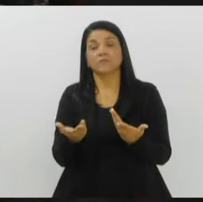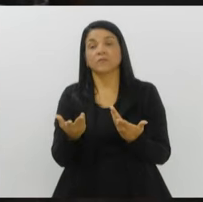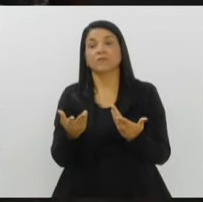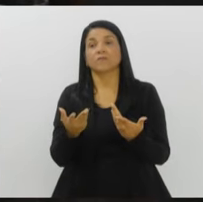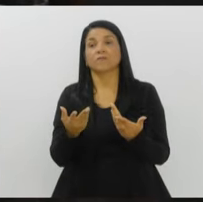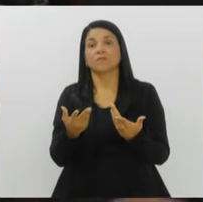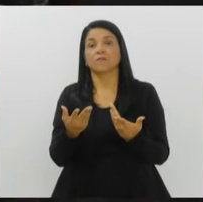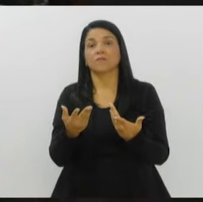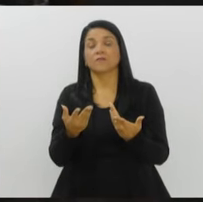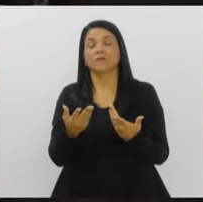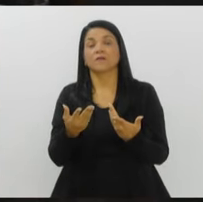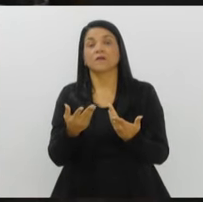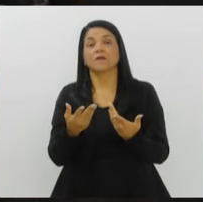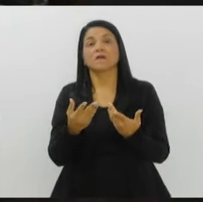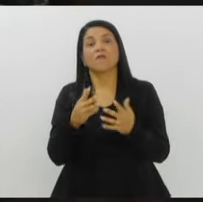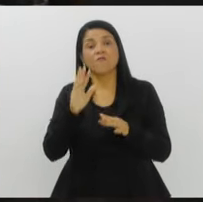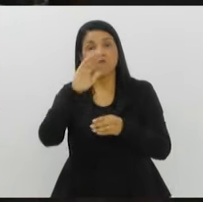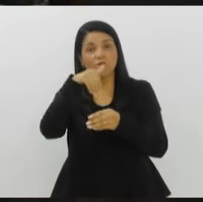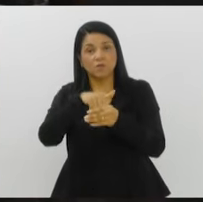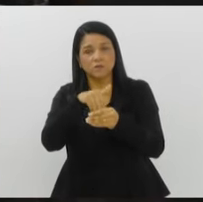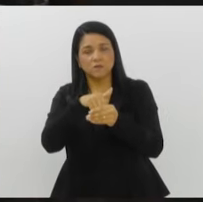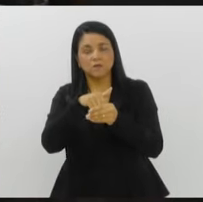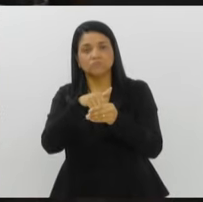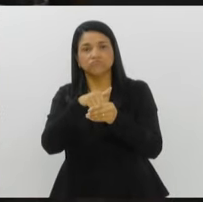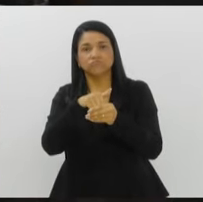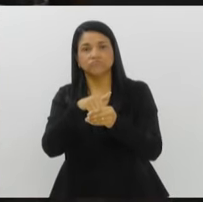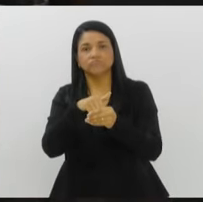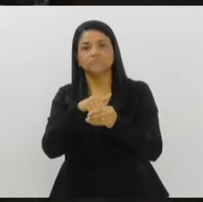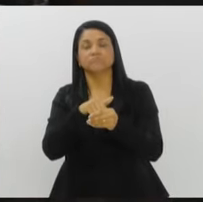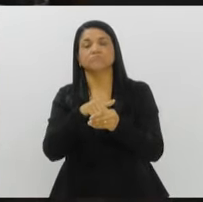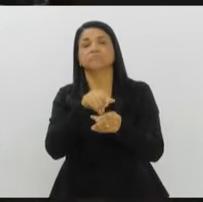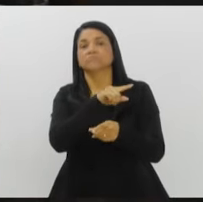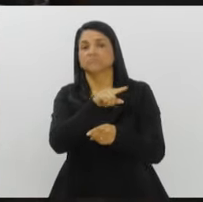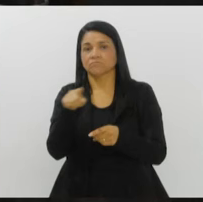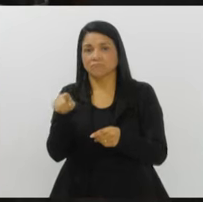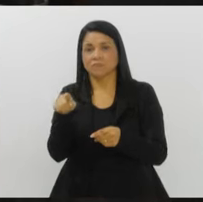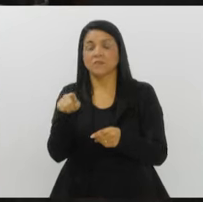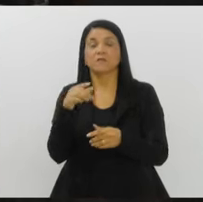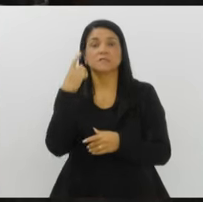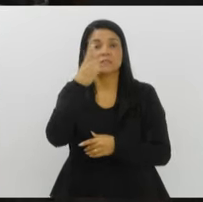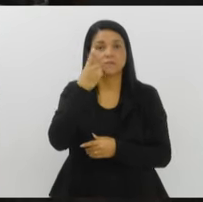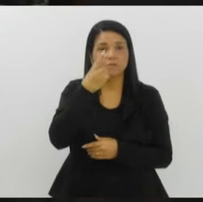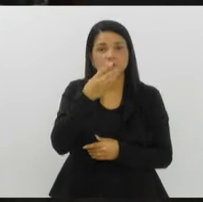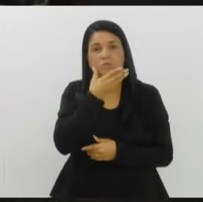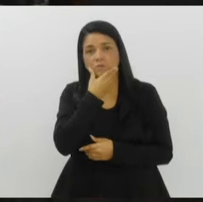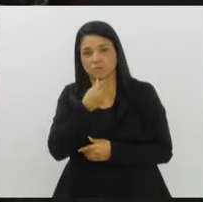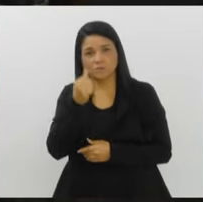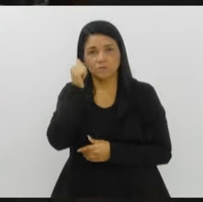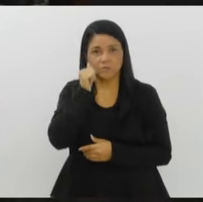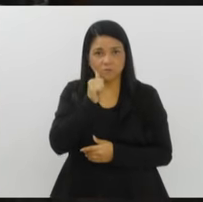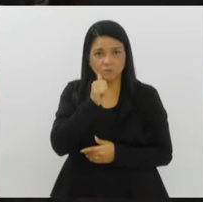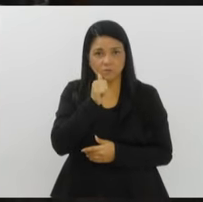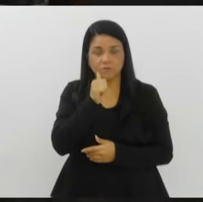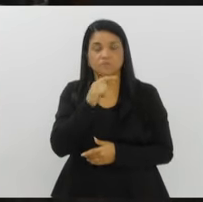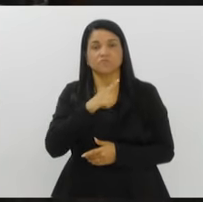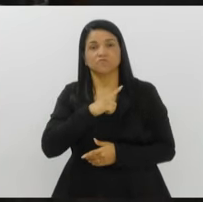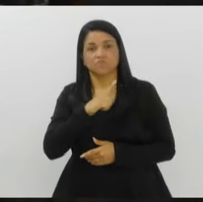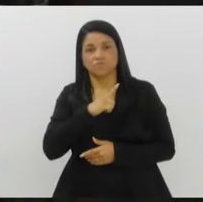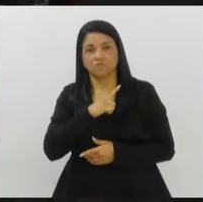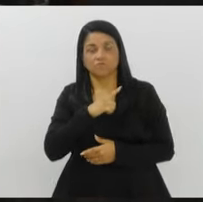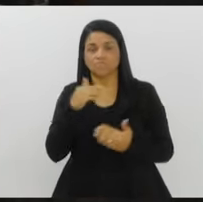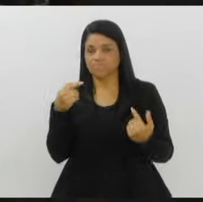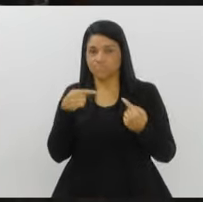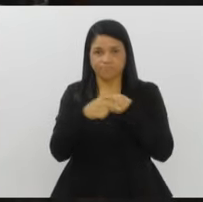fazer uma votação simbólica e os senhores e senhoras deputadas que não estiverem